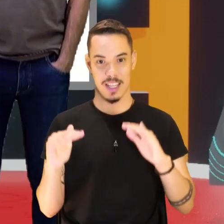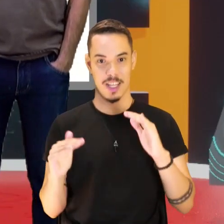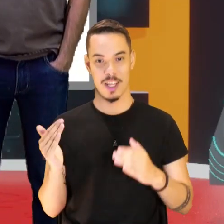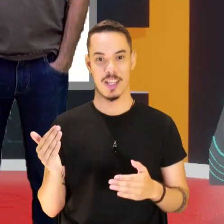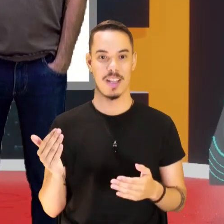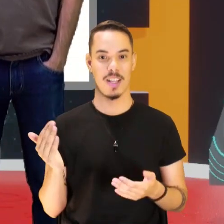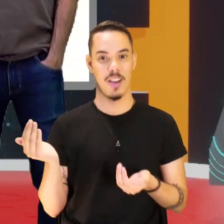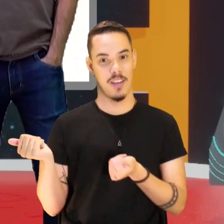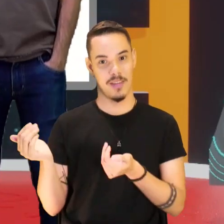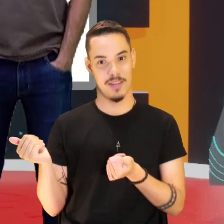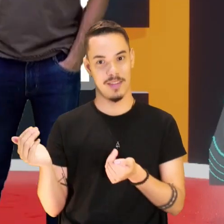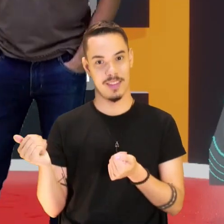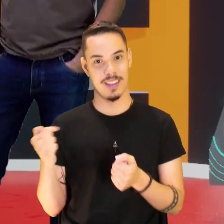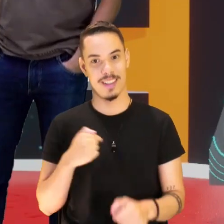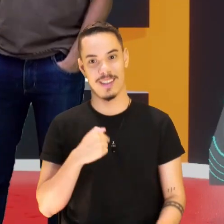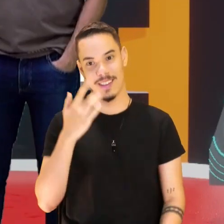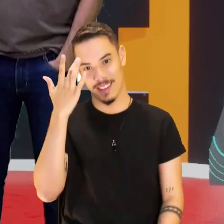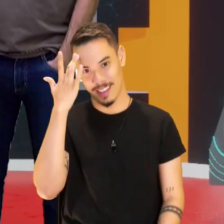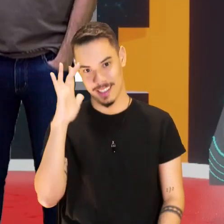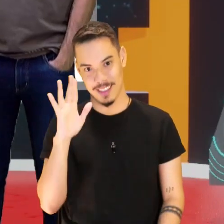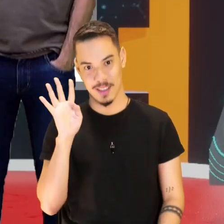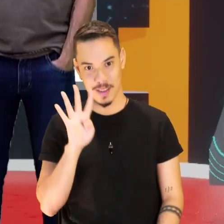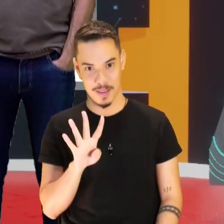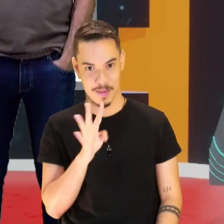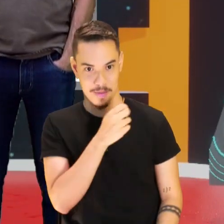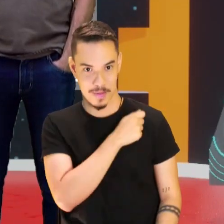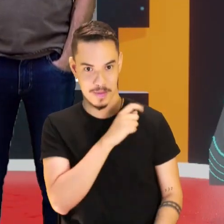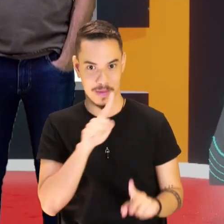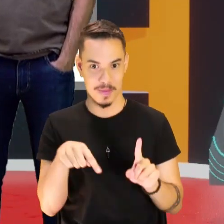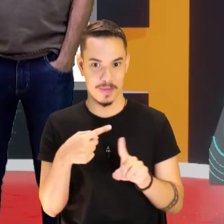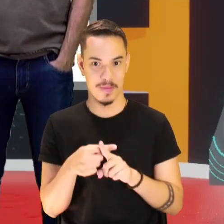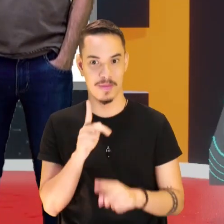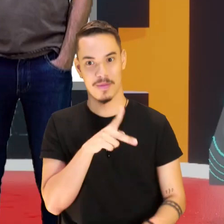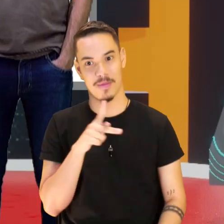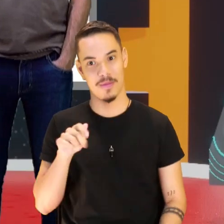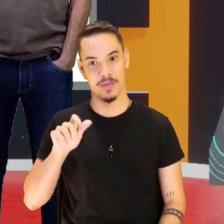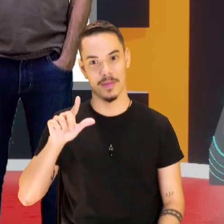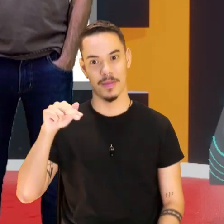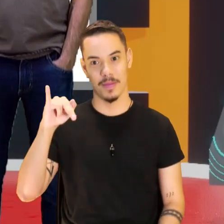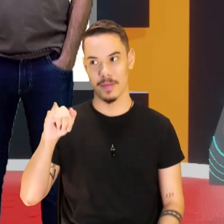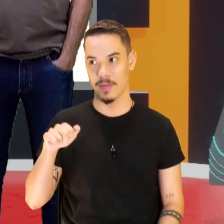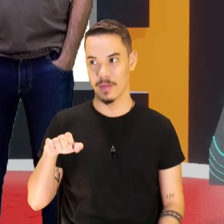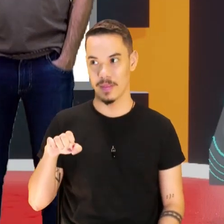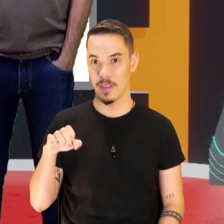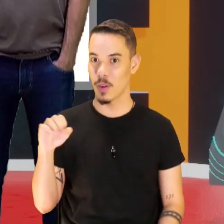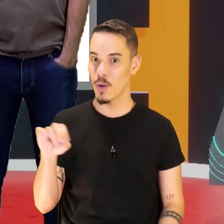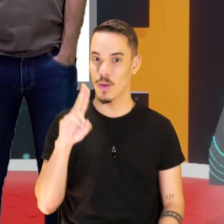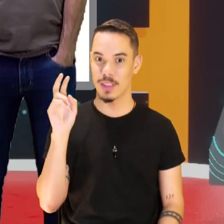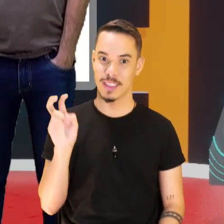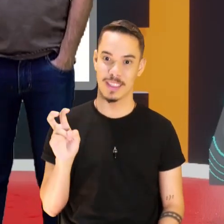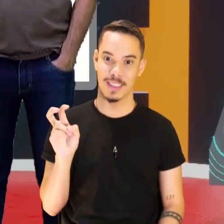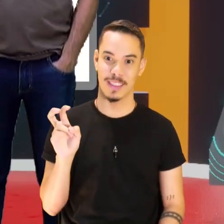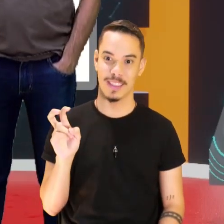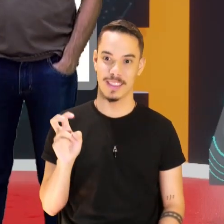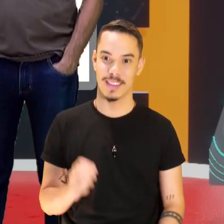agora já não sei se é um sexo são quatro alunos e a professora Aline ou são cinco alunos